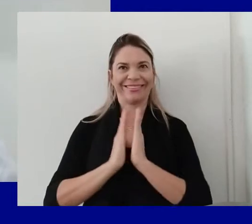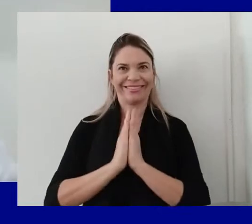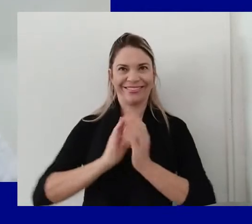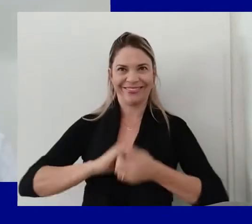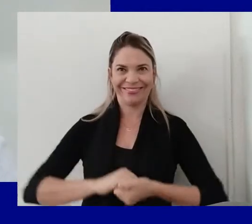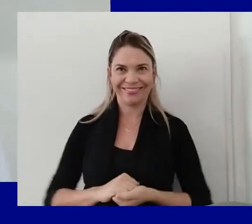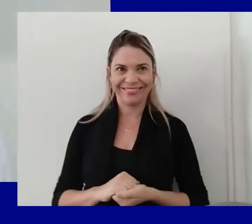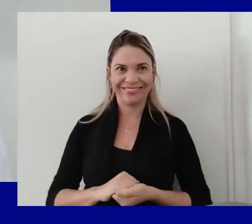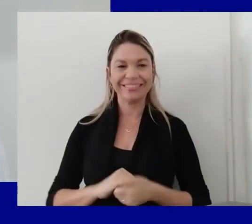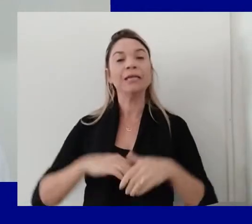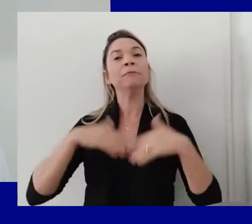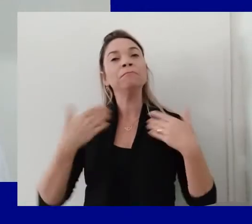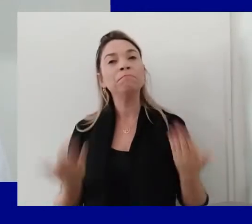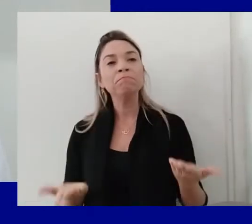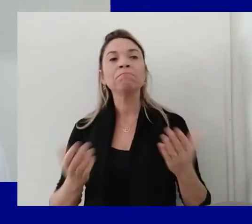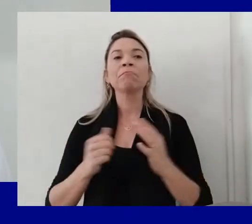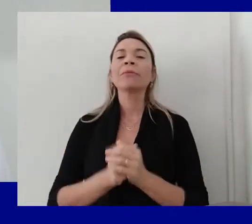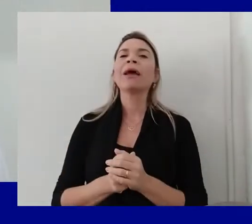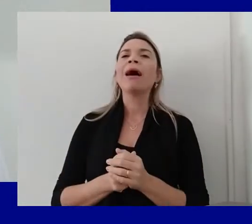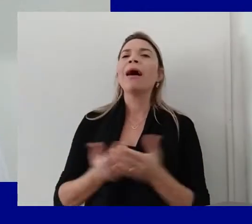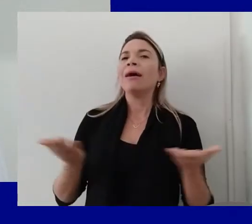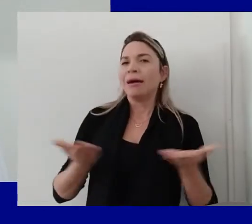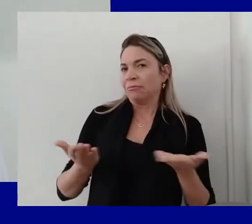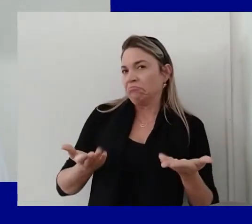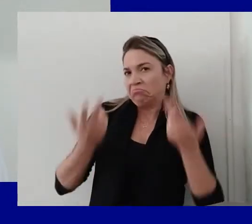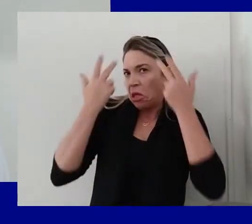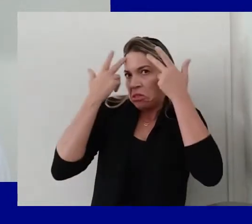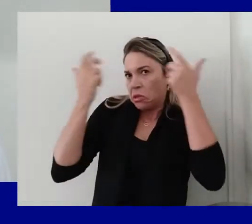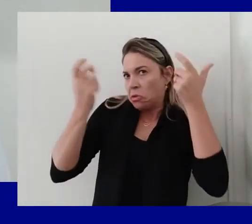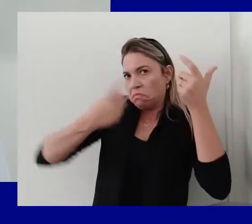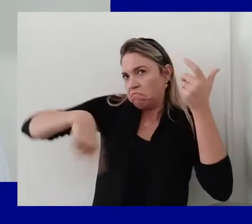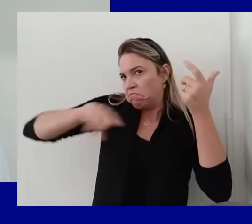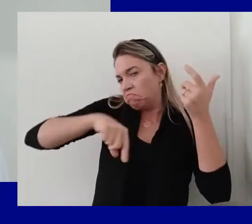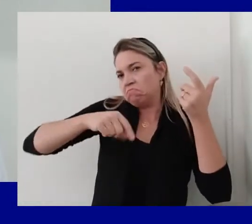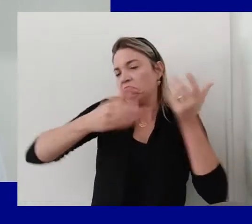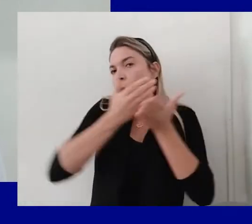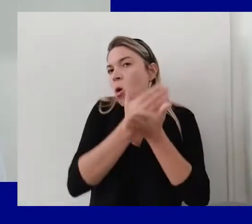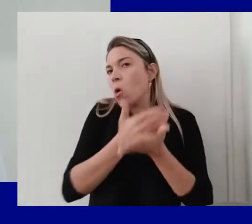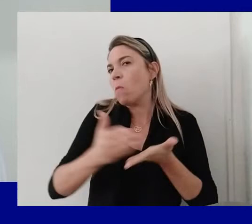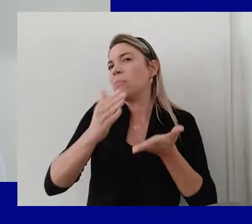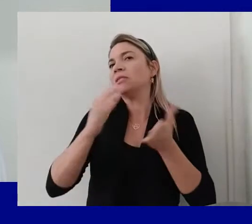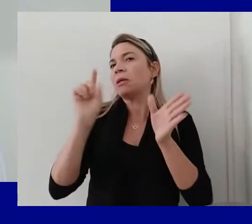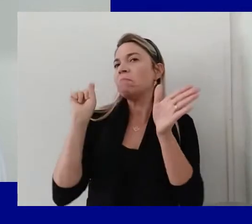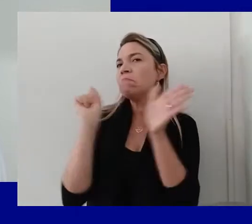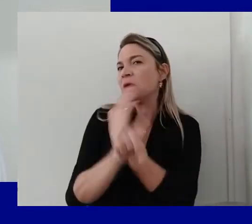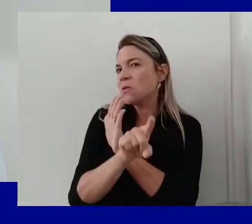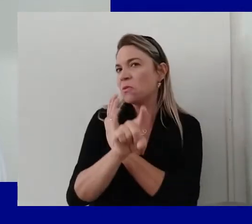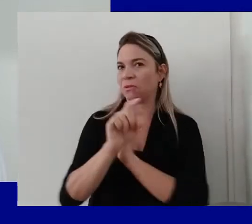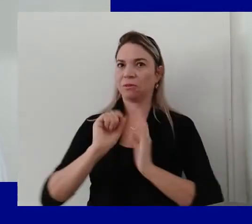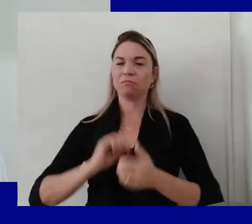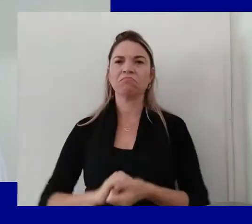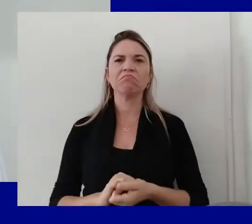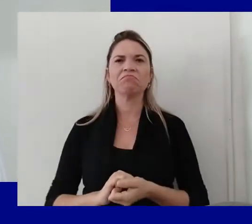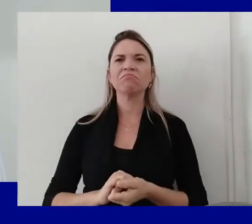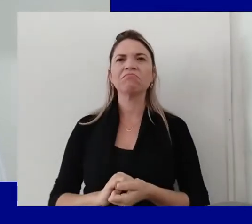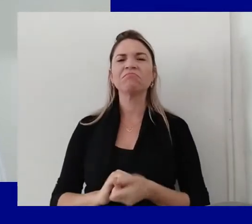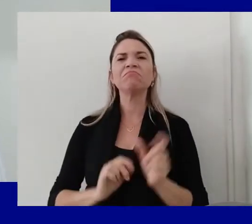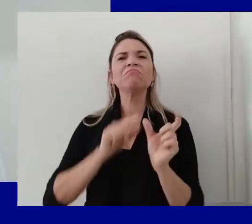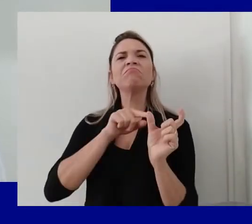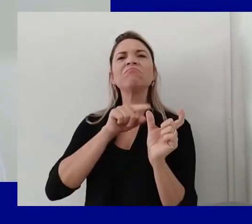É natural que nós iniciemos esta aula fazendo uma pergunta: o que é